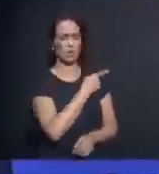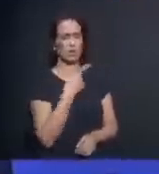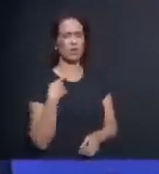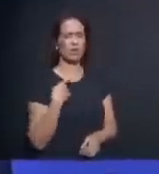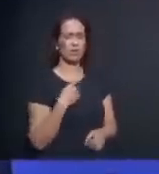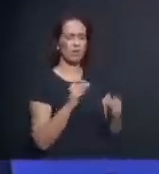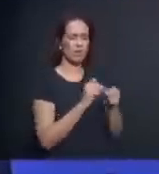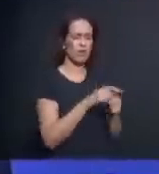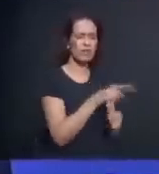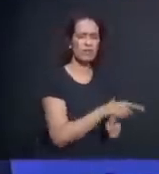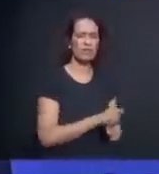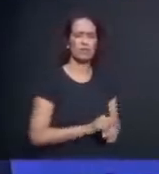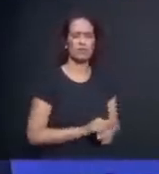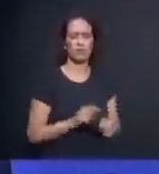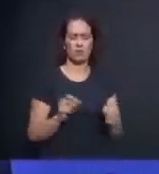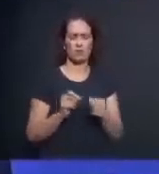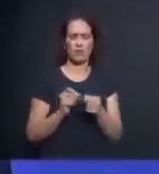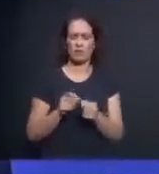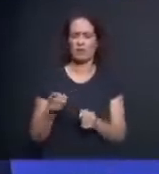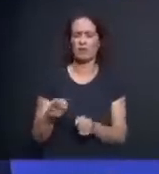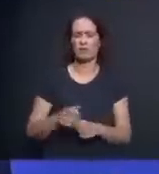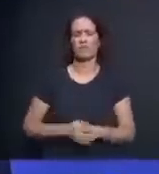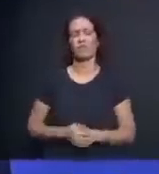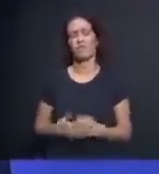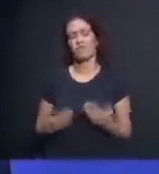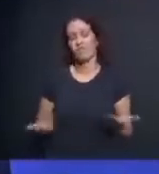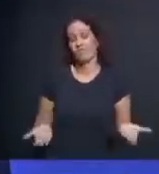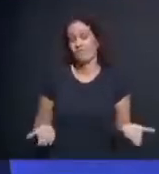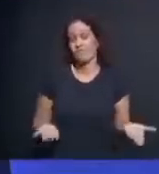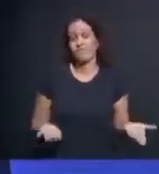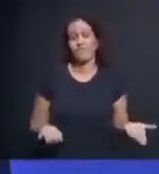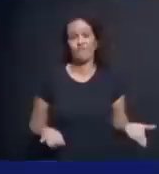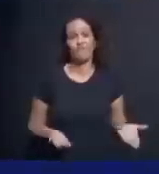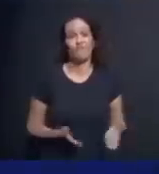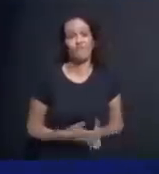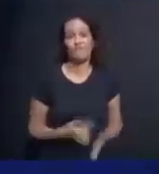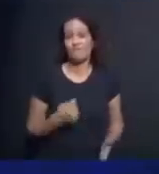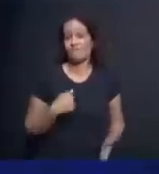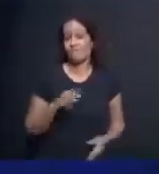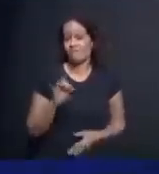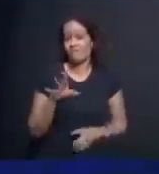aí eu tento explicar para ela, gente, eu sei que é decepcionante, mas é só isso aqui mesmo que eu sou.